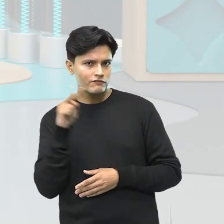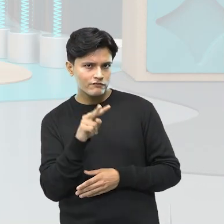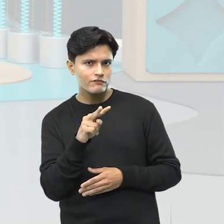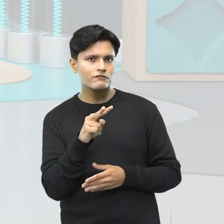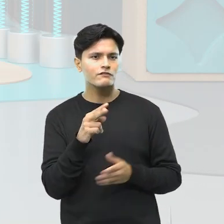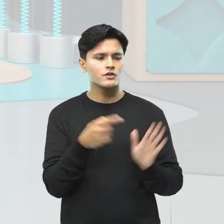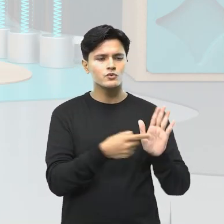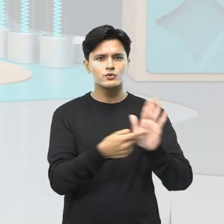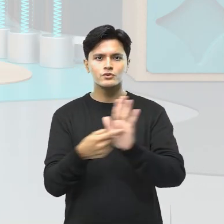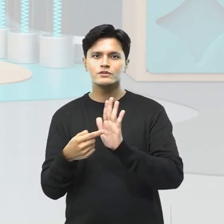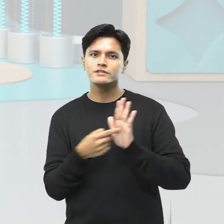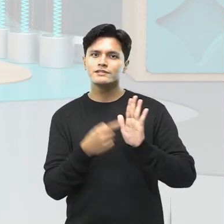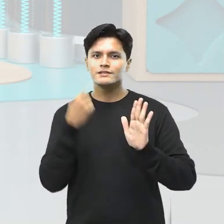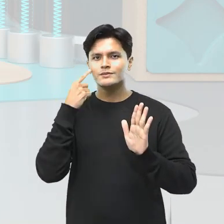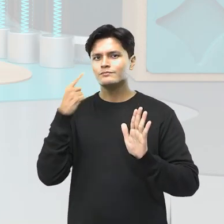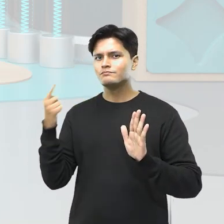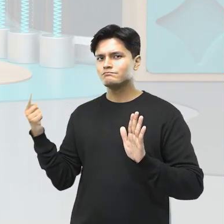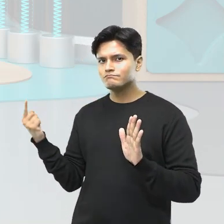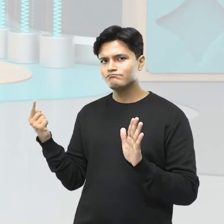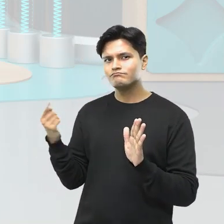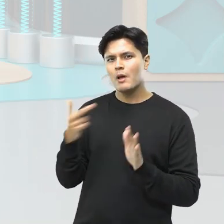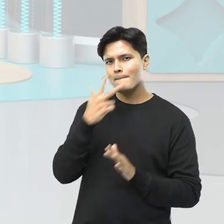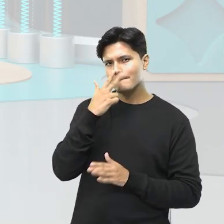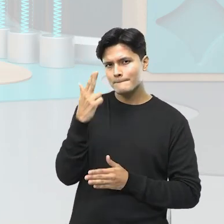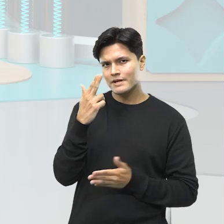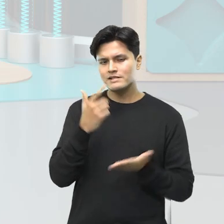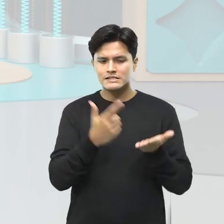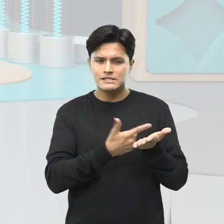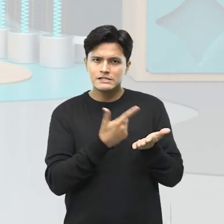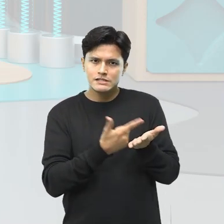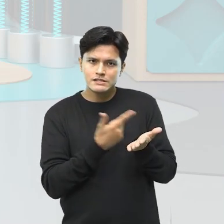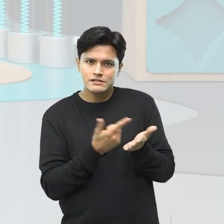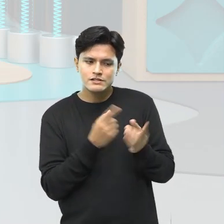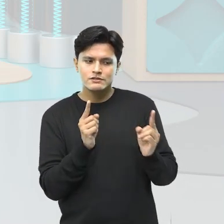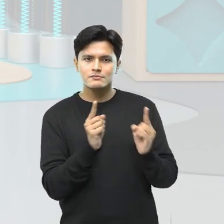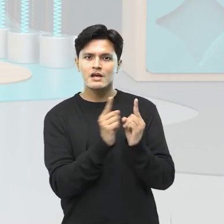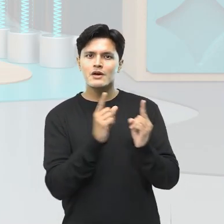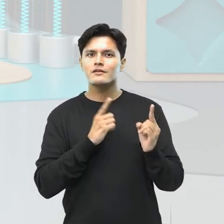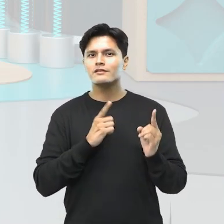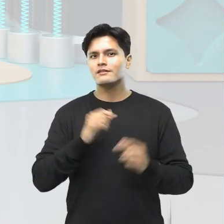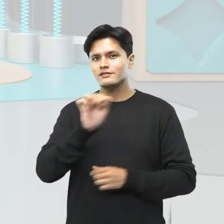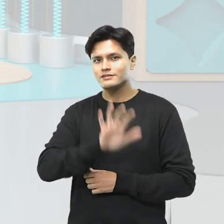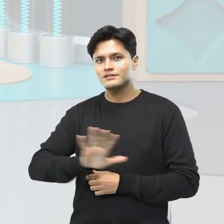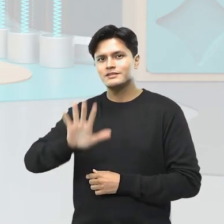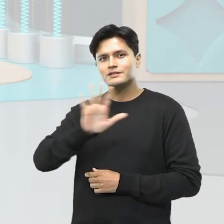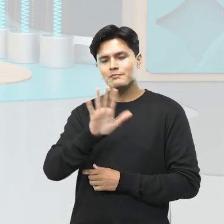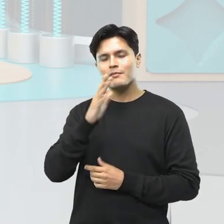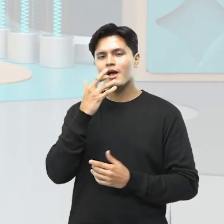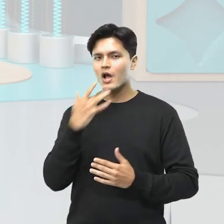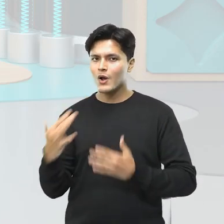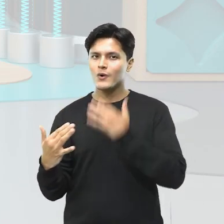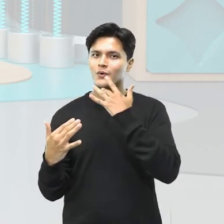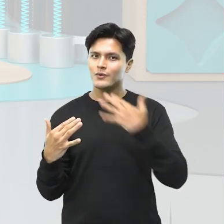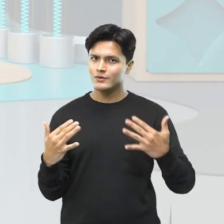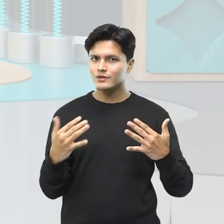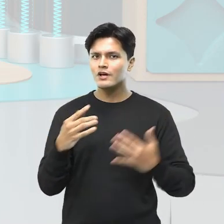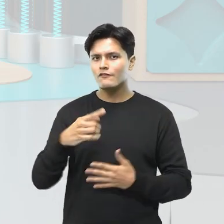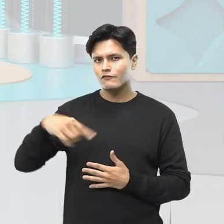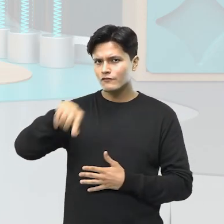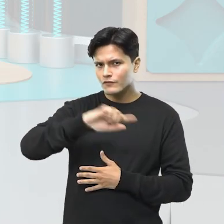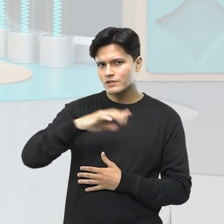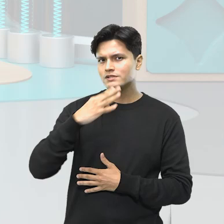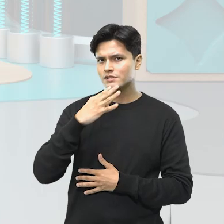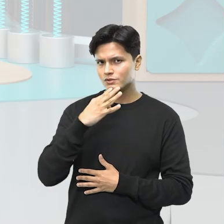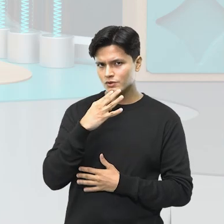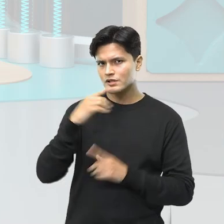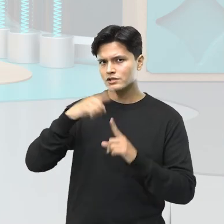exposição desses pequenos livros com essas ilustrações, coloridos. Vocês conhecem